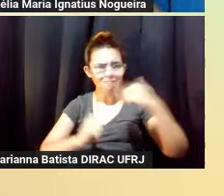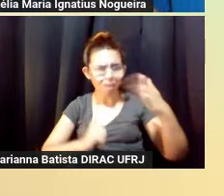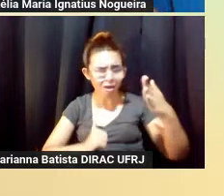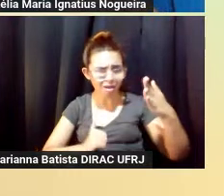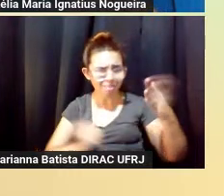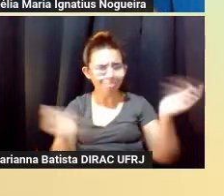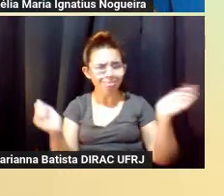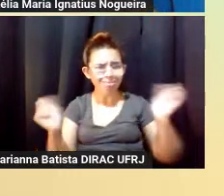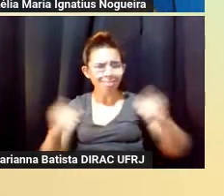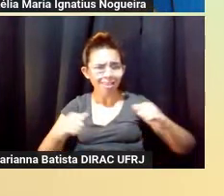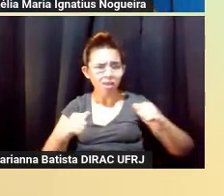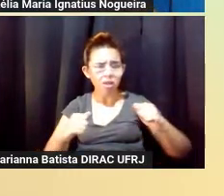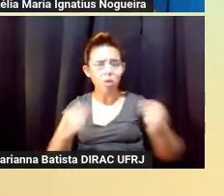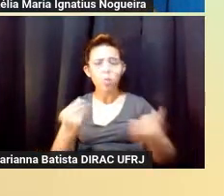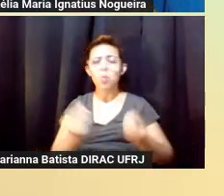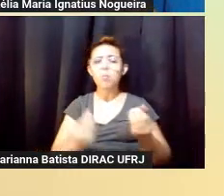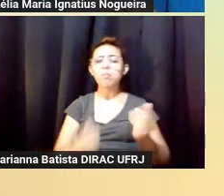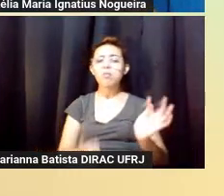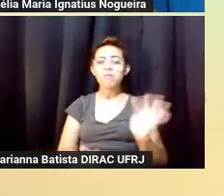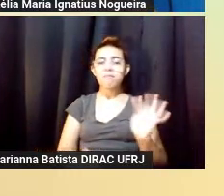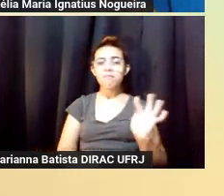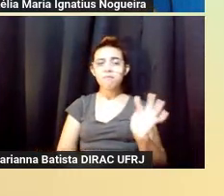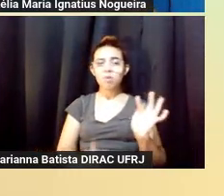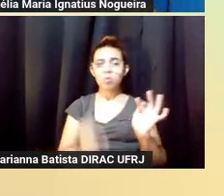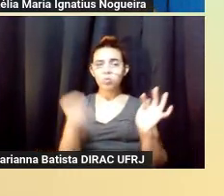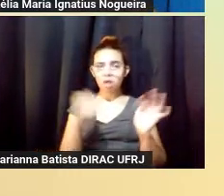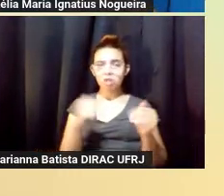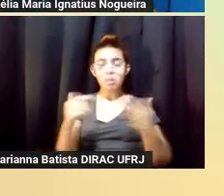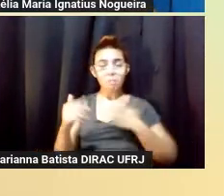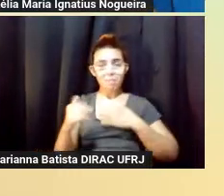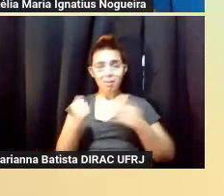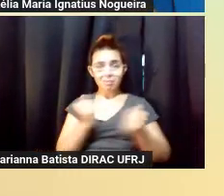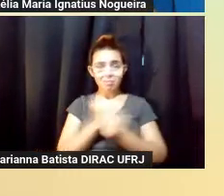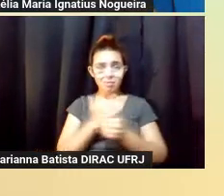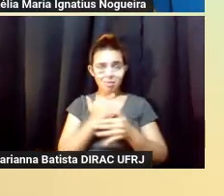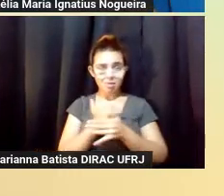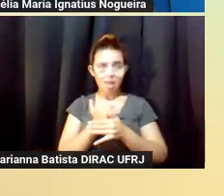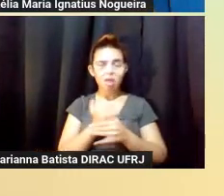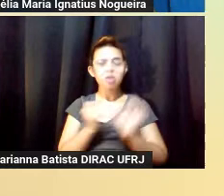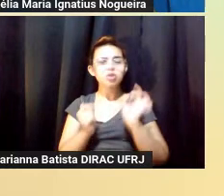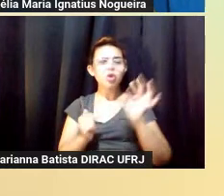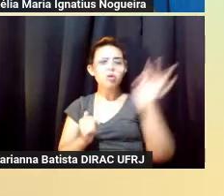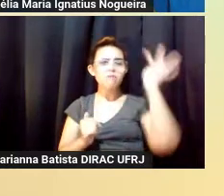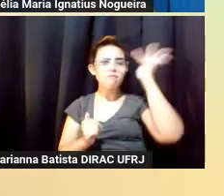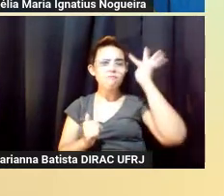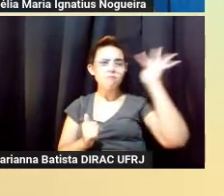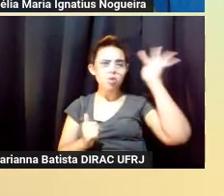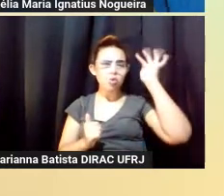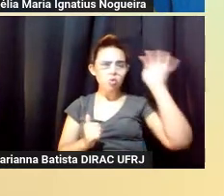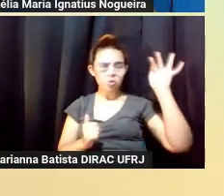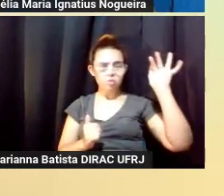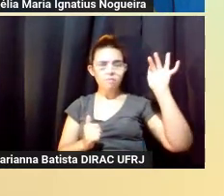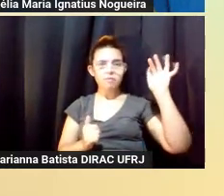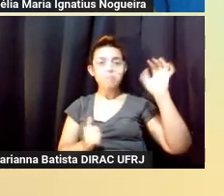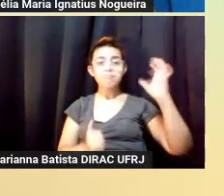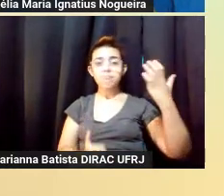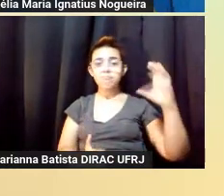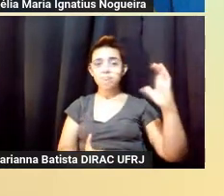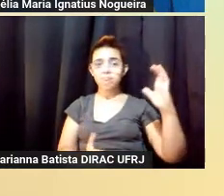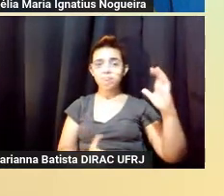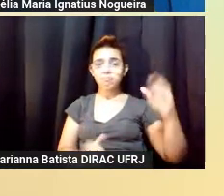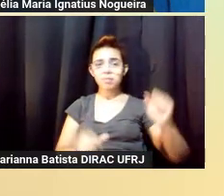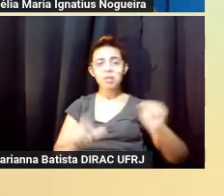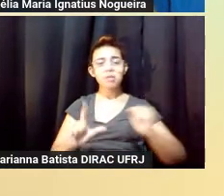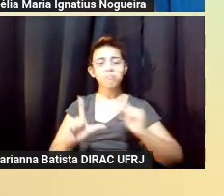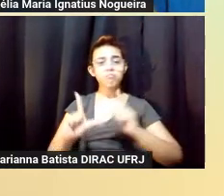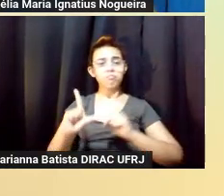era a Faculdade de Filosofia, Ciências e Letras. Eu tive um professor de matemática, um professor muito,